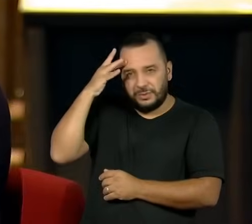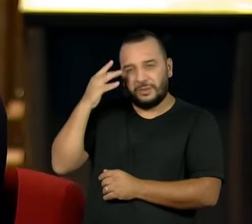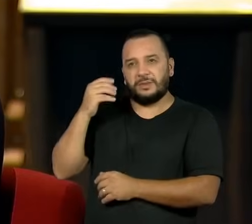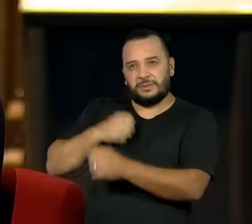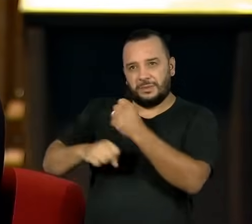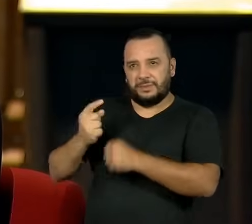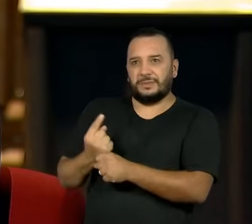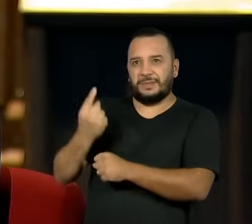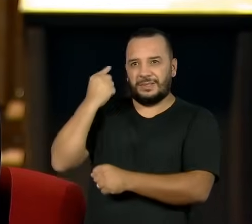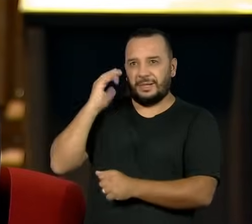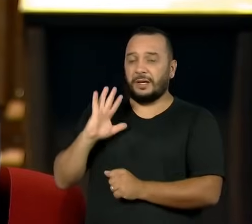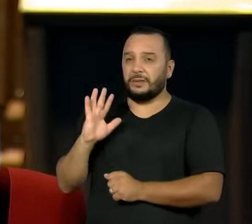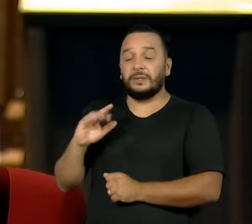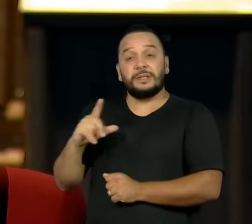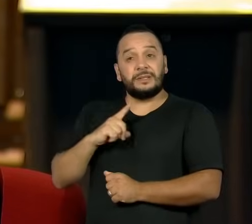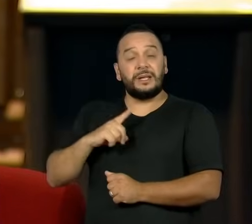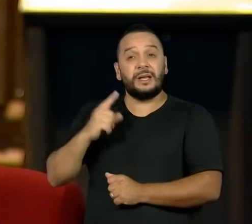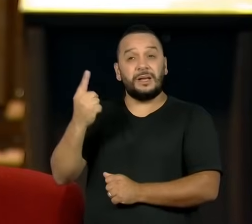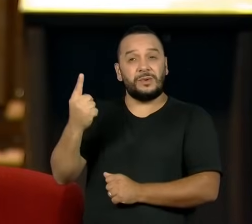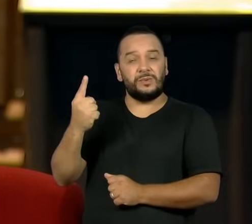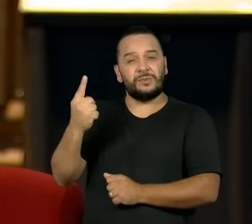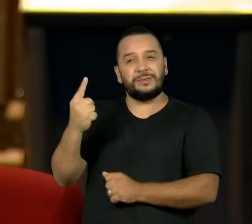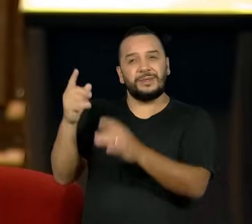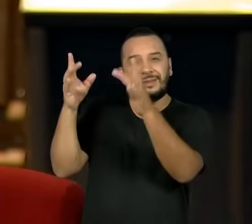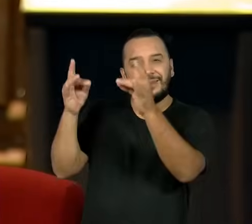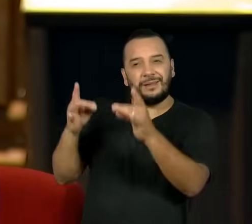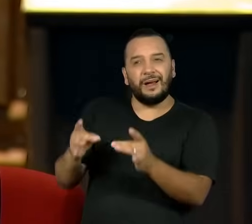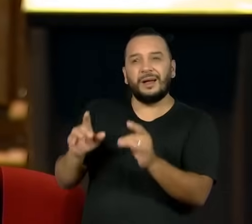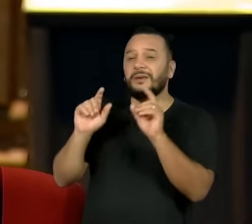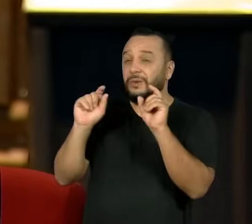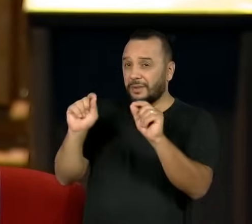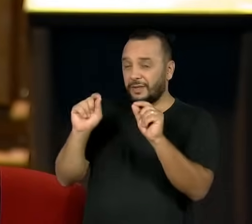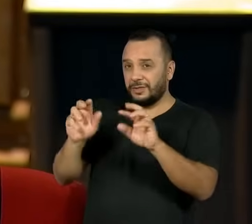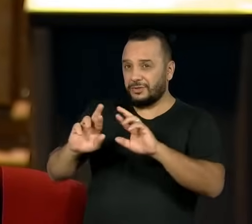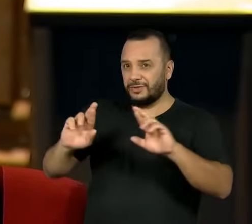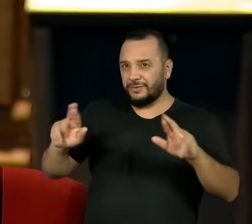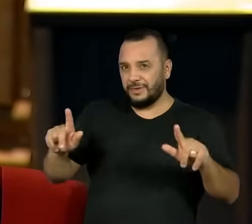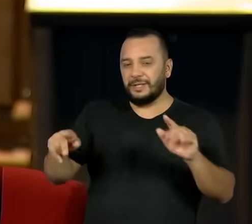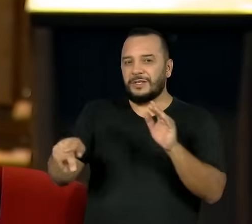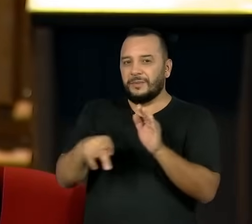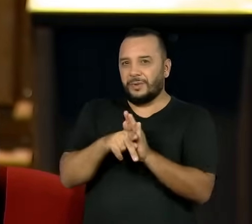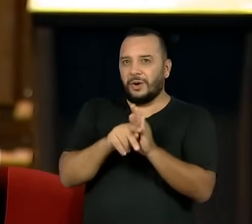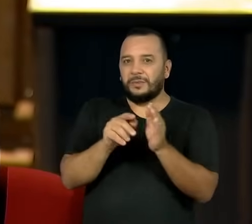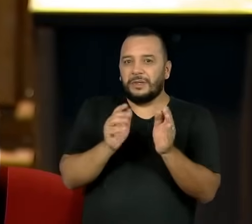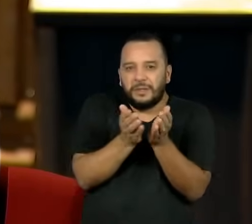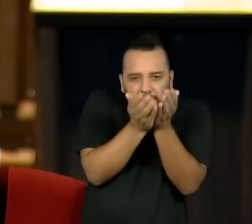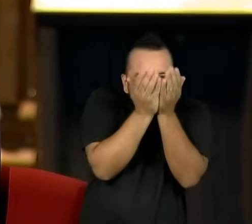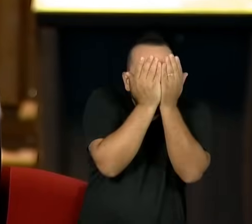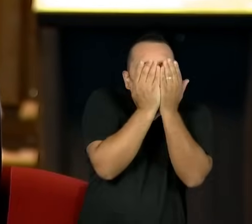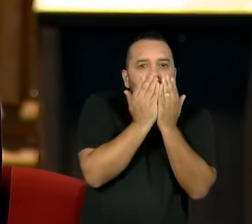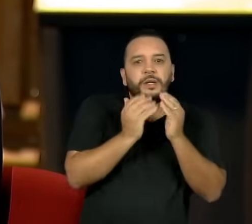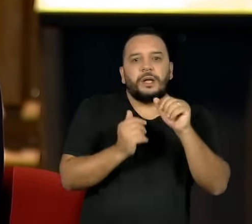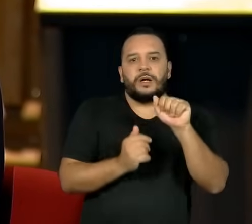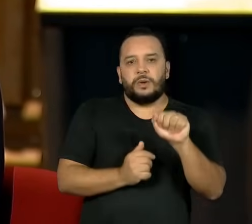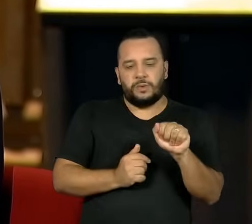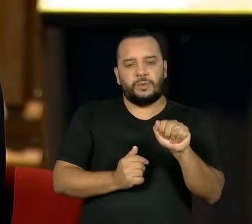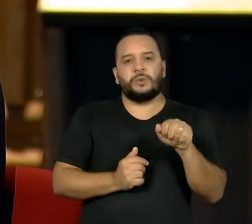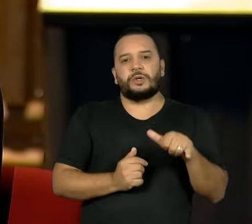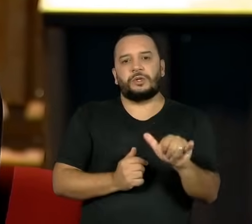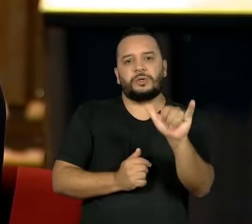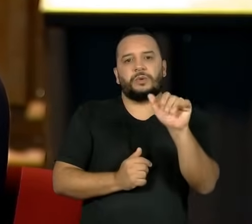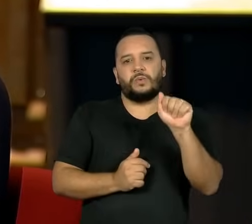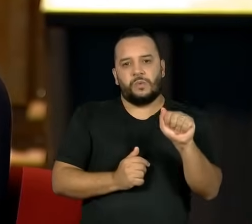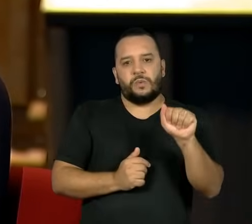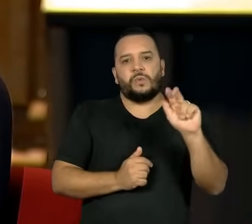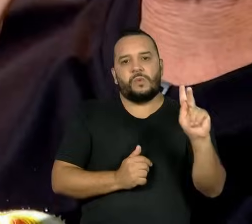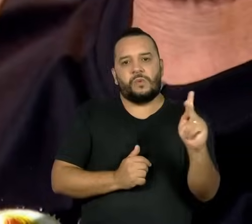Tem uma característica aqui que é muito diferente da ayahuasca. Como a gente falou, a ayahuasca é um preparo que uma das